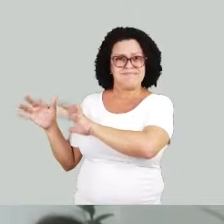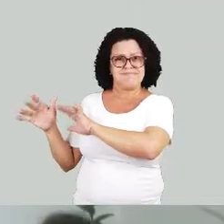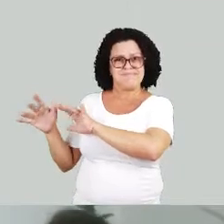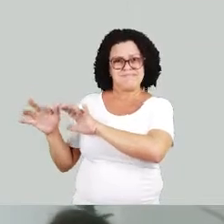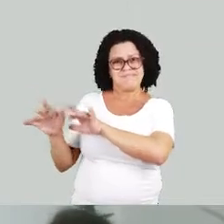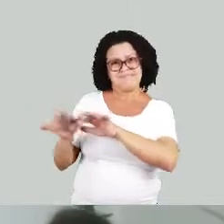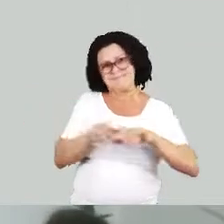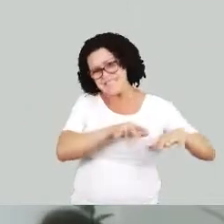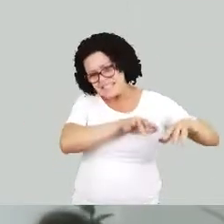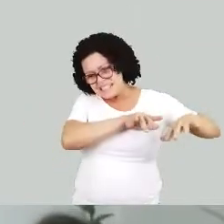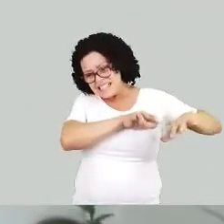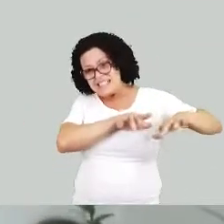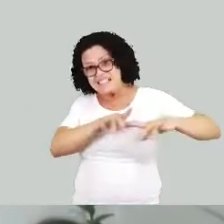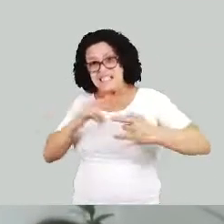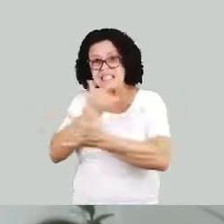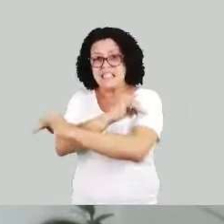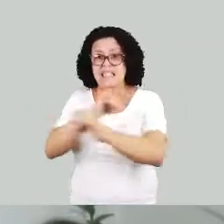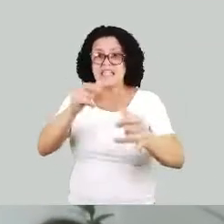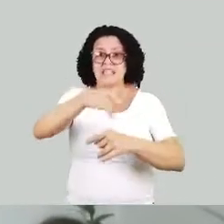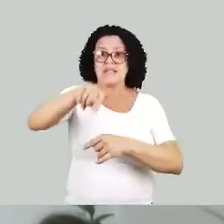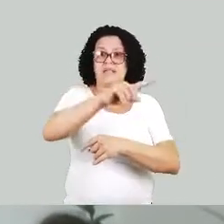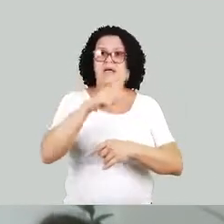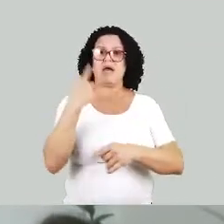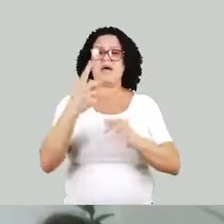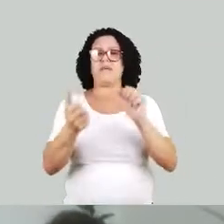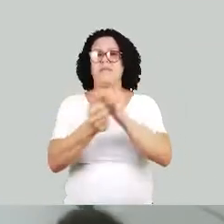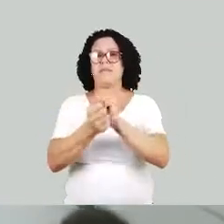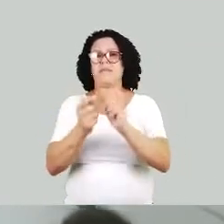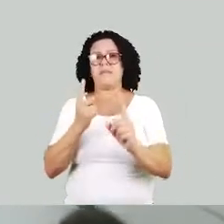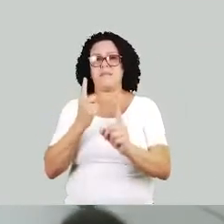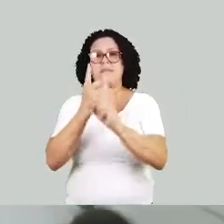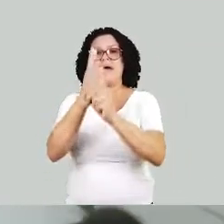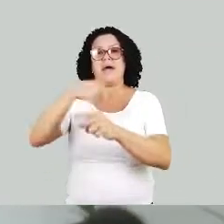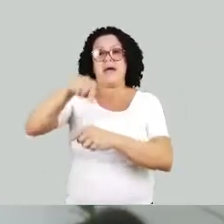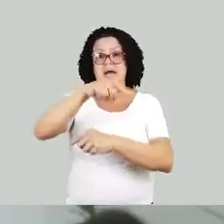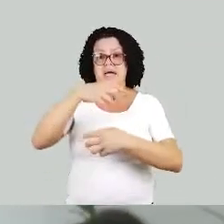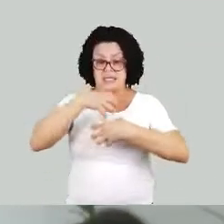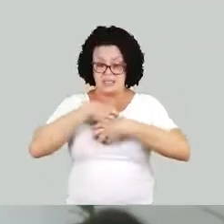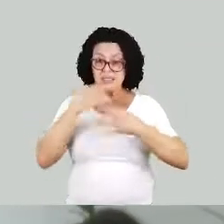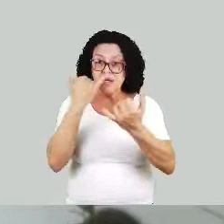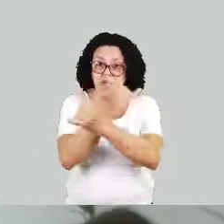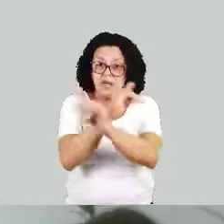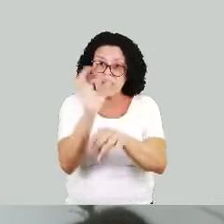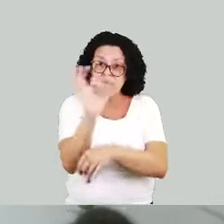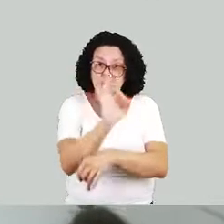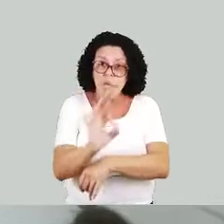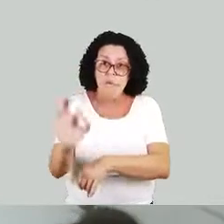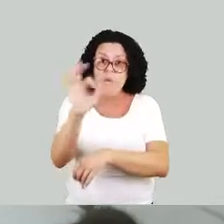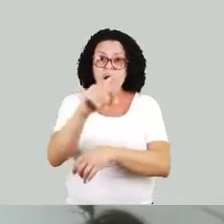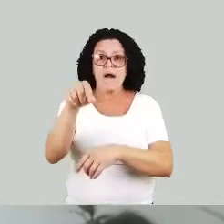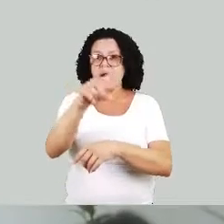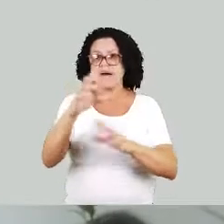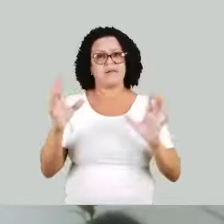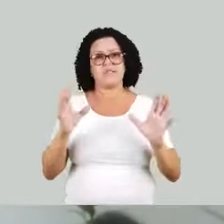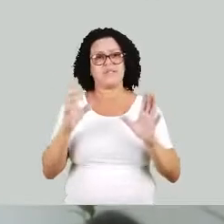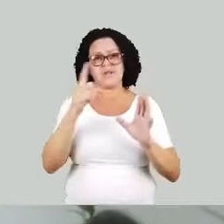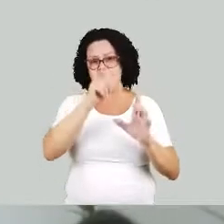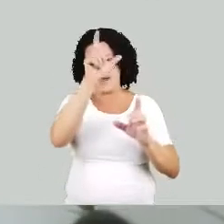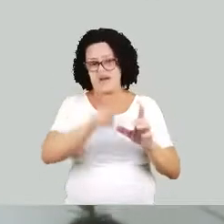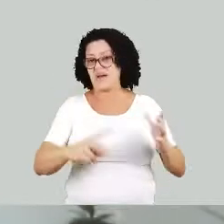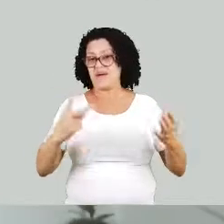pessoa se ela estiver em sintonia conosco. Se ela não estiver em sintonia, aquilo não vai